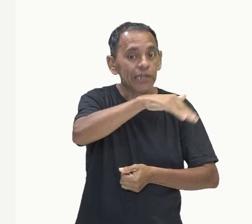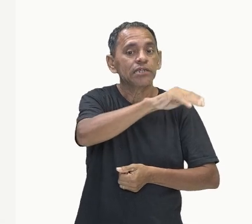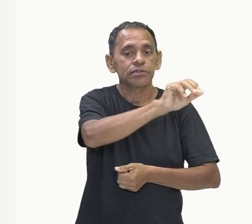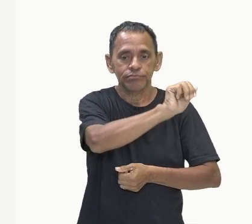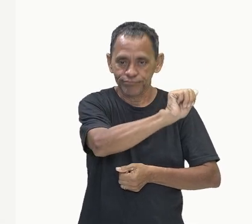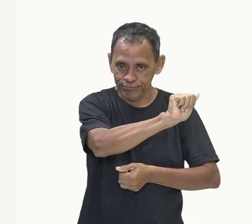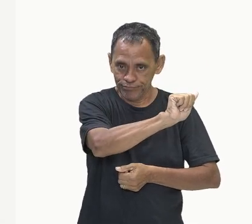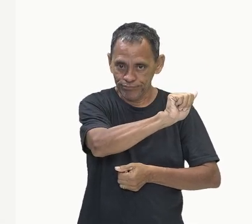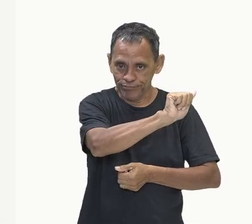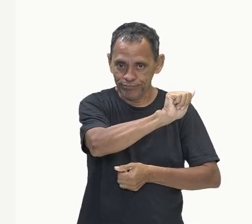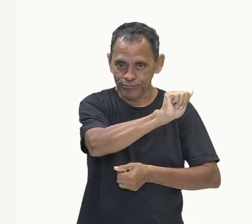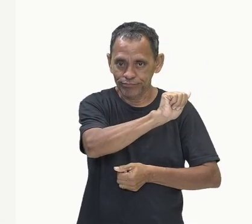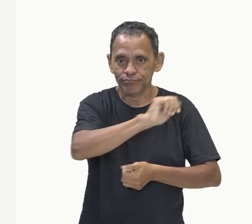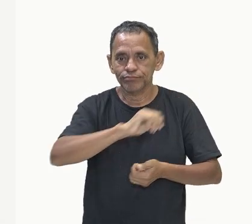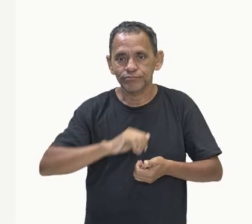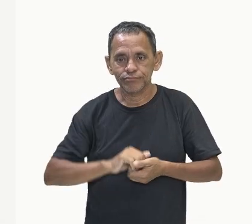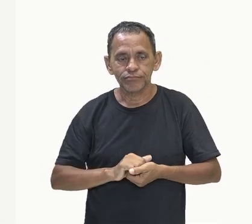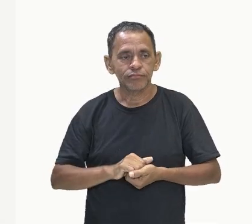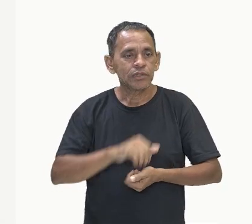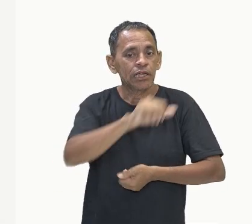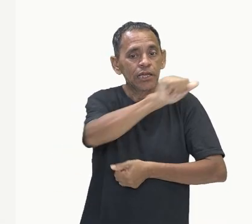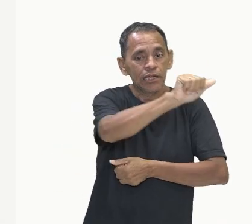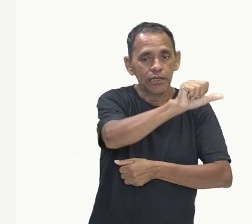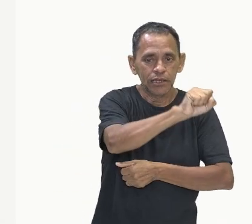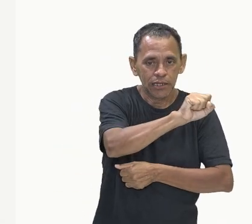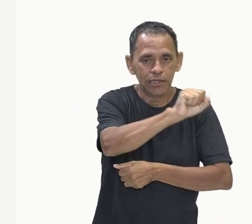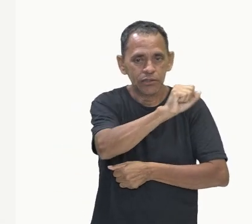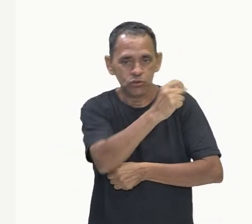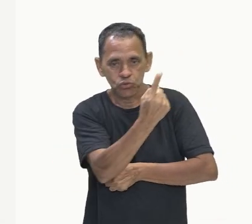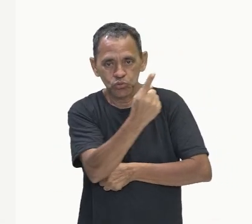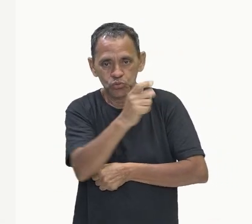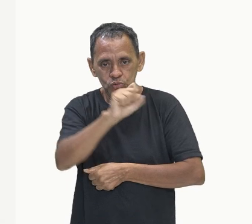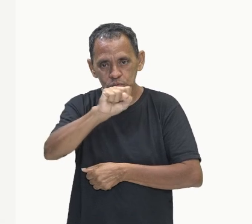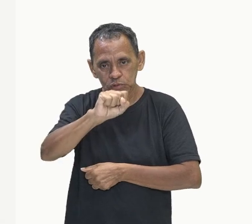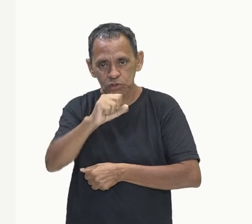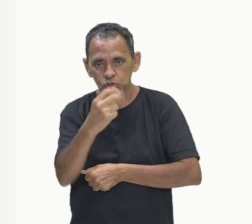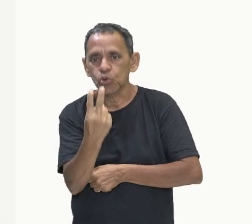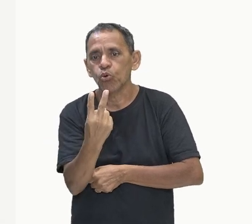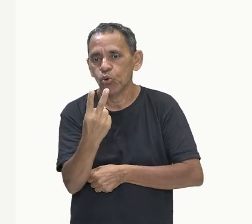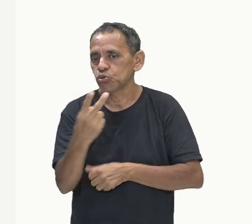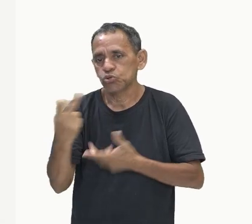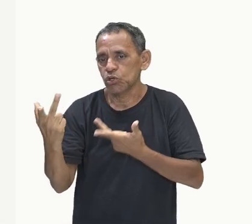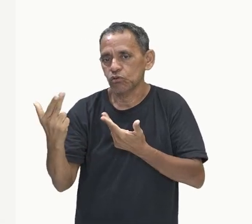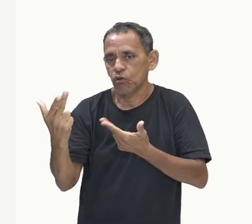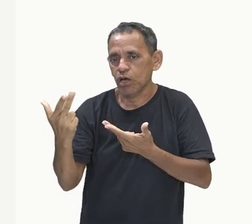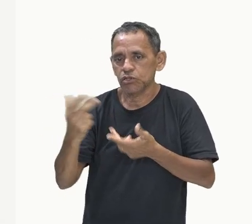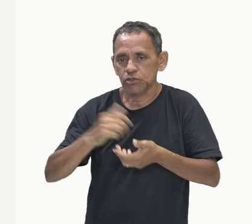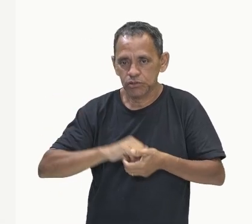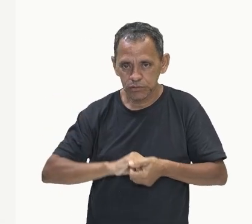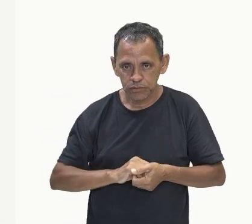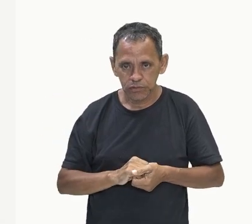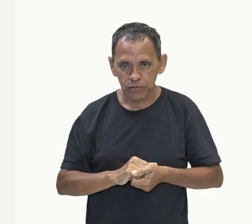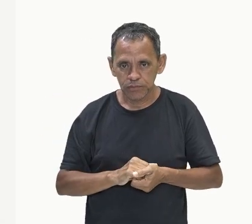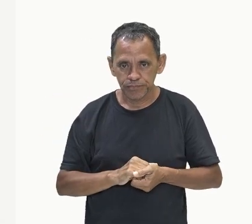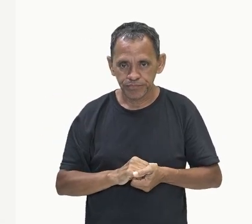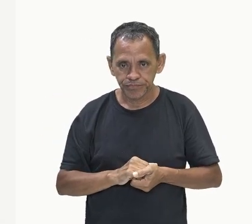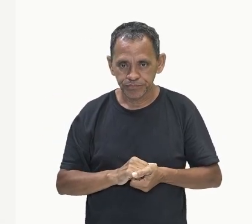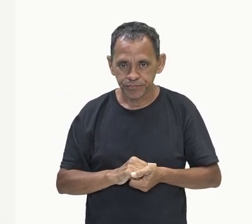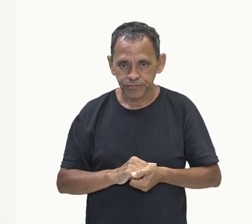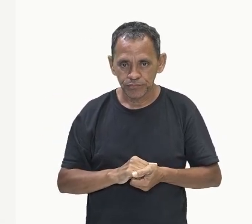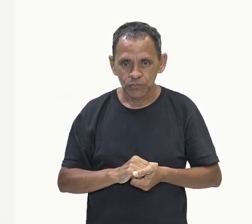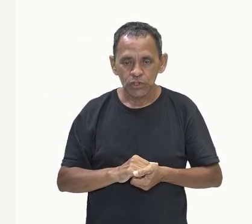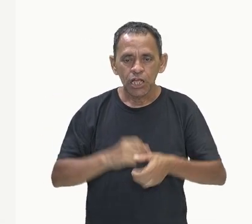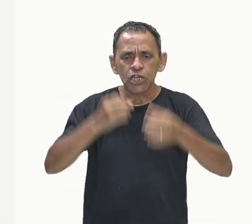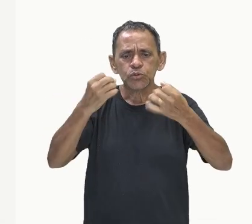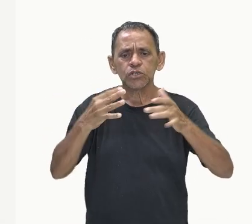olha, as áreas S1 e S2 varrida pelo raio da trajetória são iguais. Então, olha aqui, pessoal, ele está dizendo aqui que